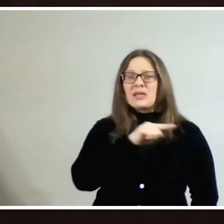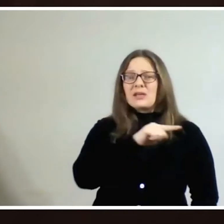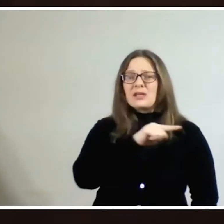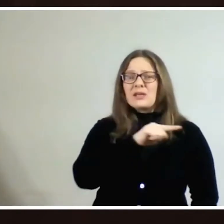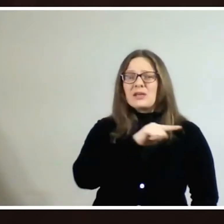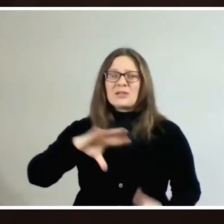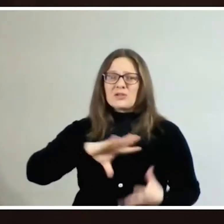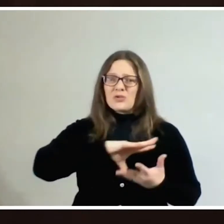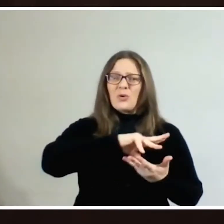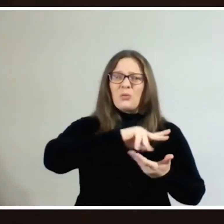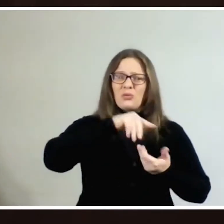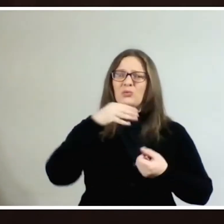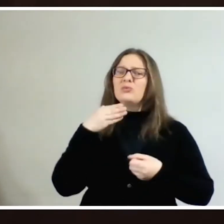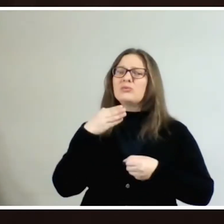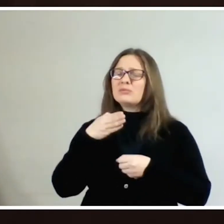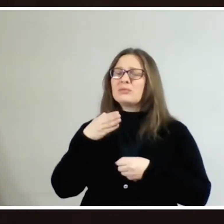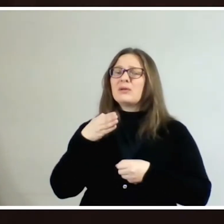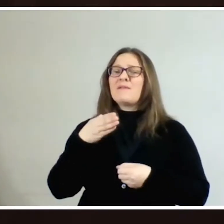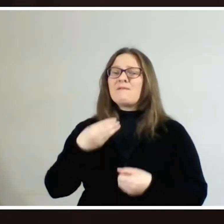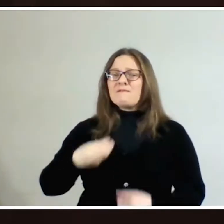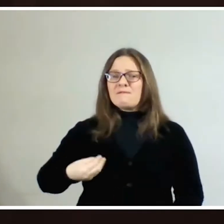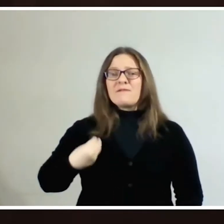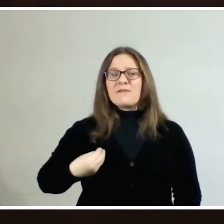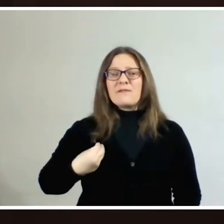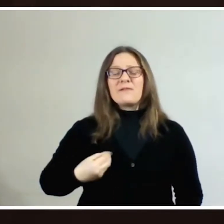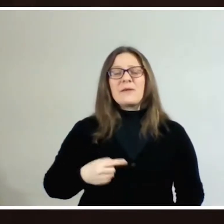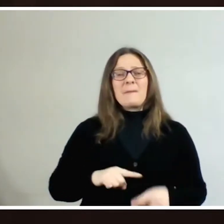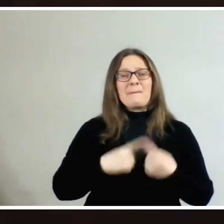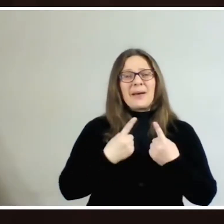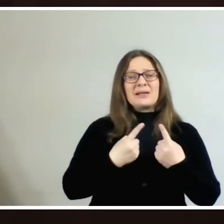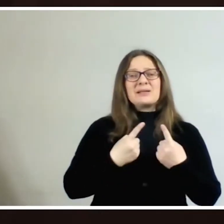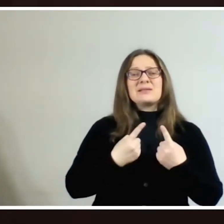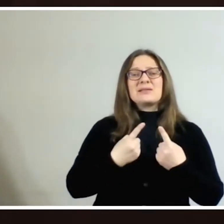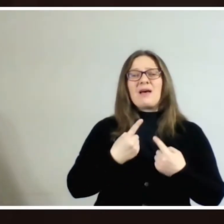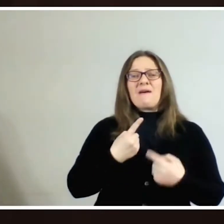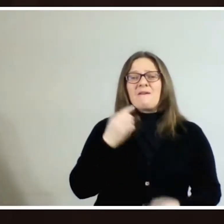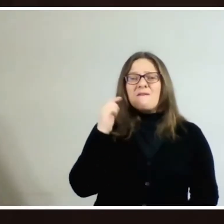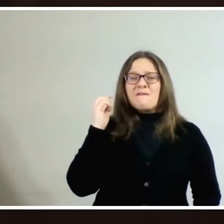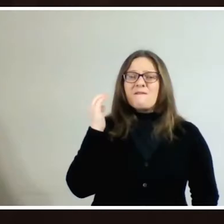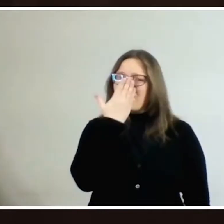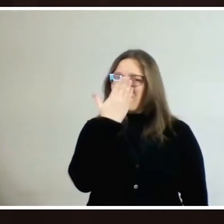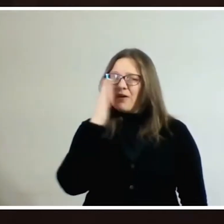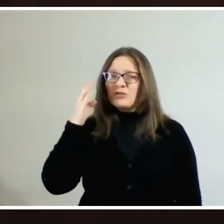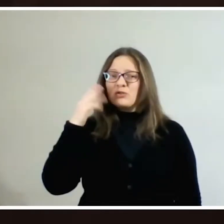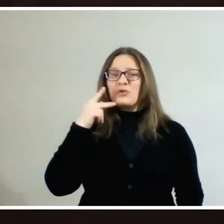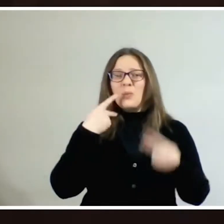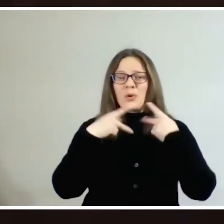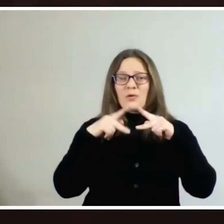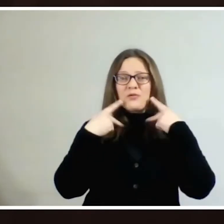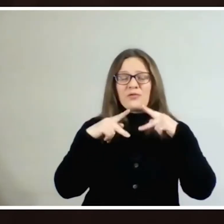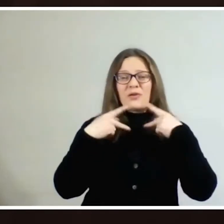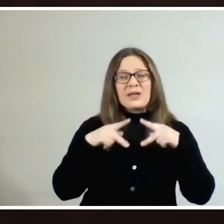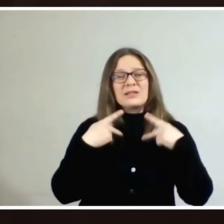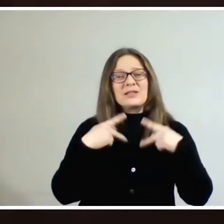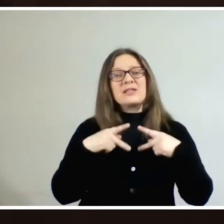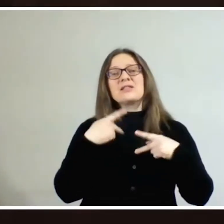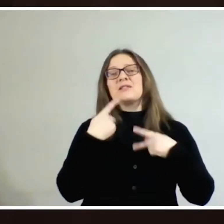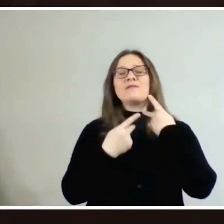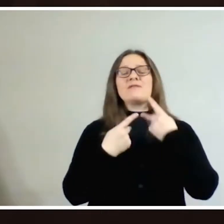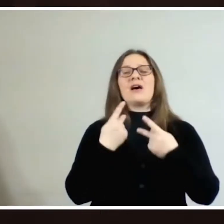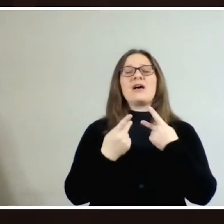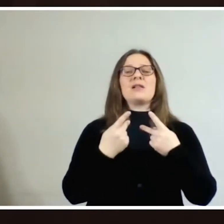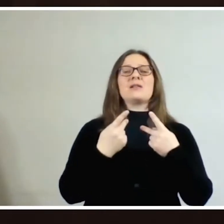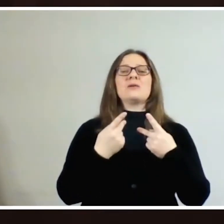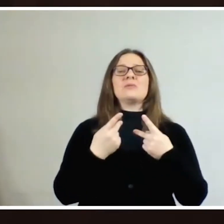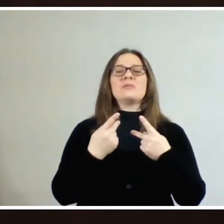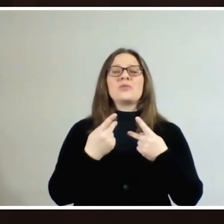porque maior é aquele que está em vós do que aquele que está no mundo. Eles procedem do mundo, por